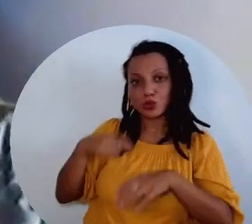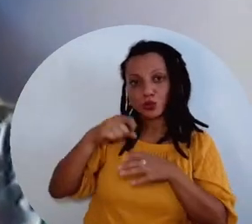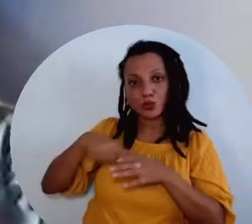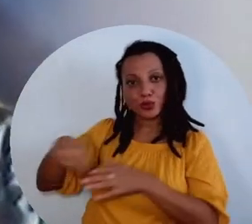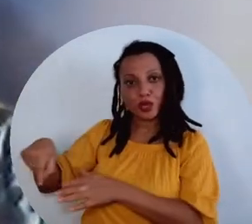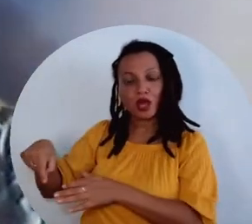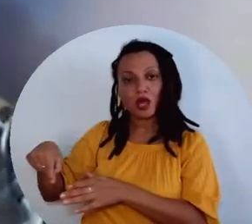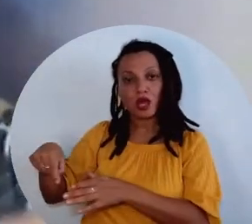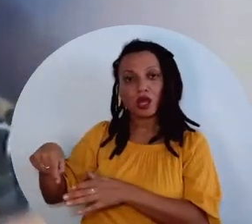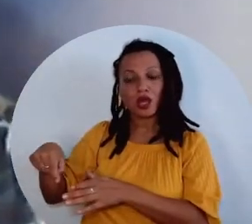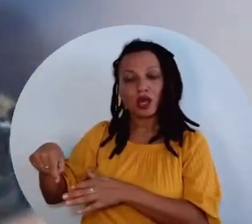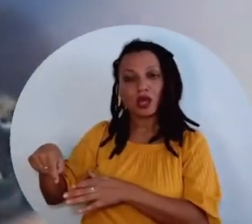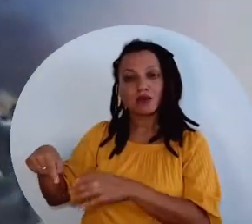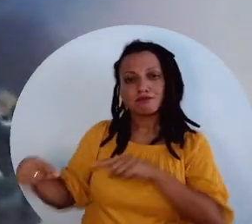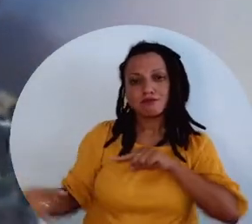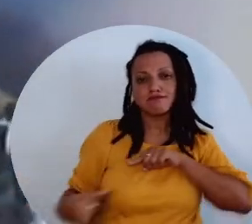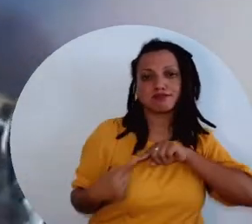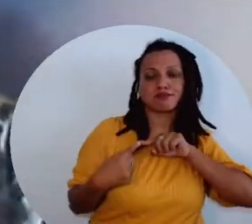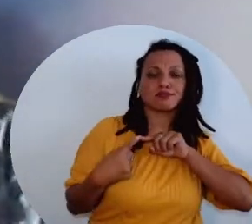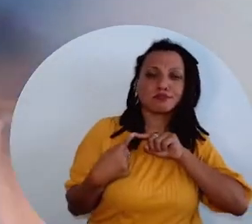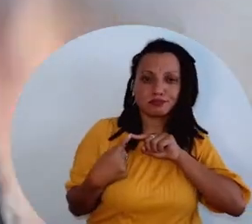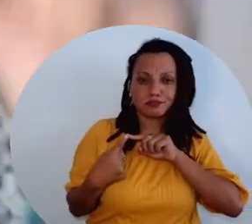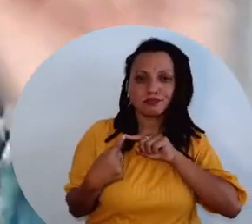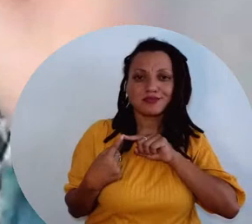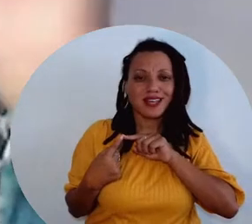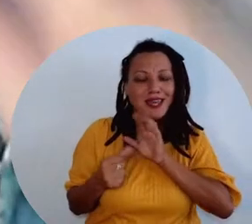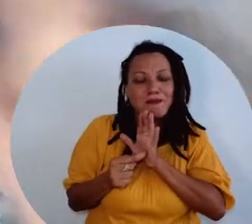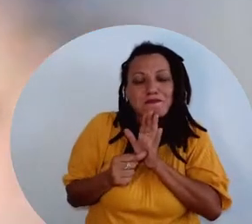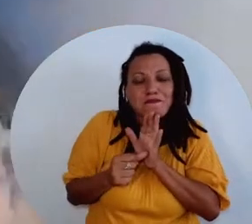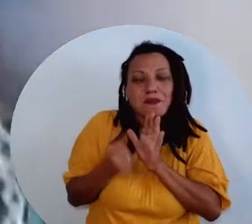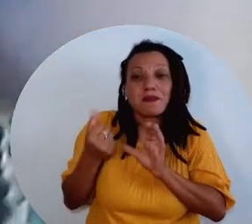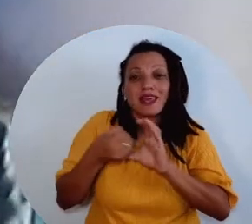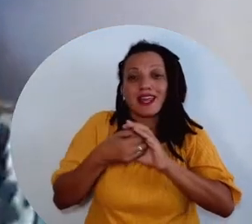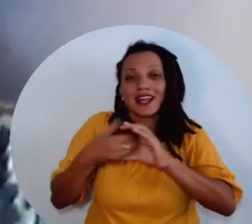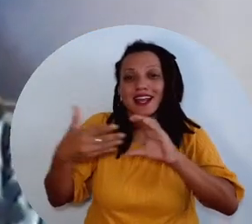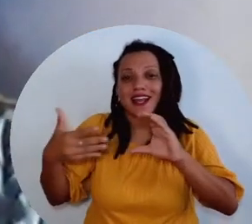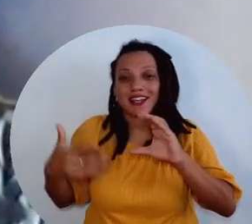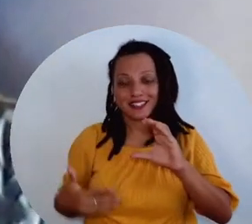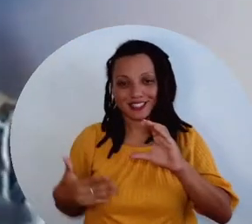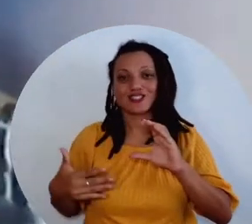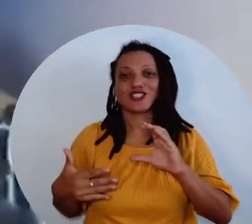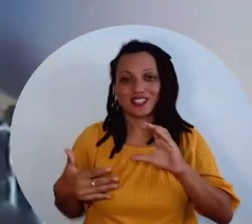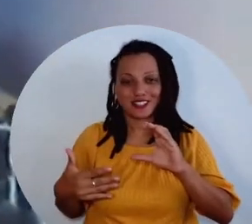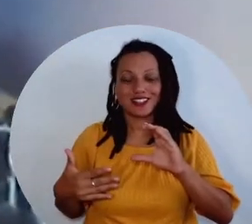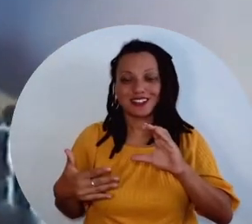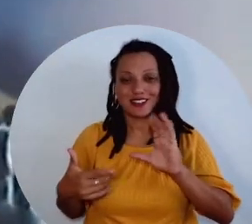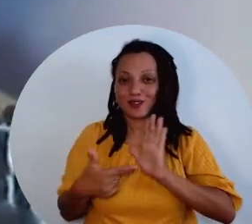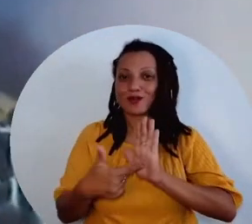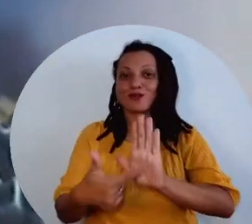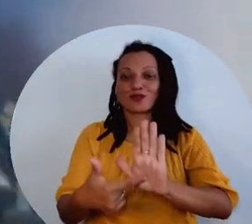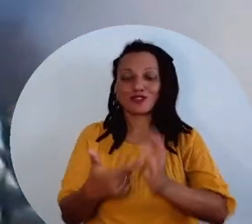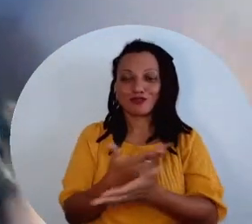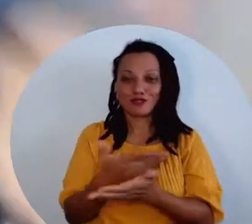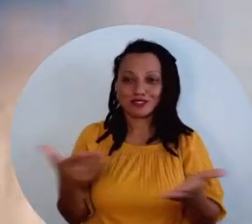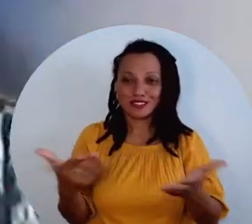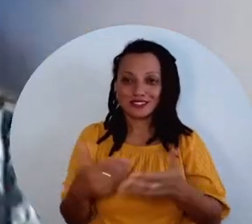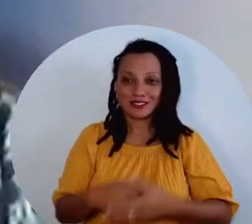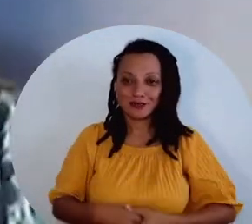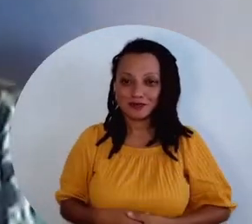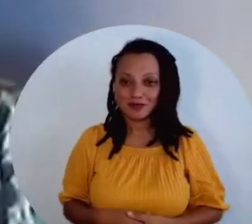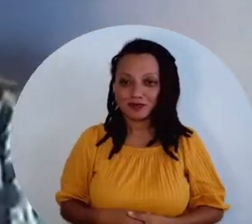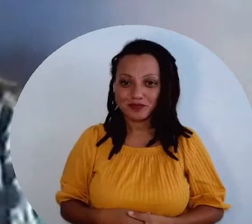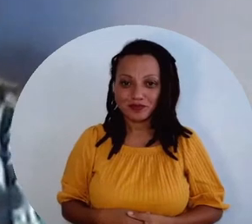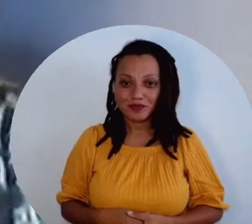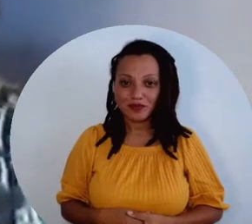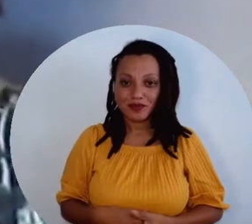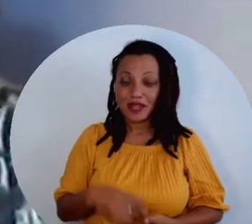agricultura, essa ligação com a agricultura é a primeira característica que eu quero trazer aqui para vocês. Então,